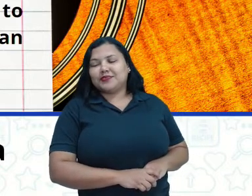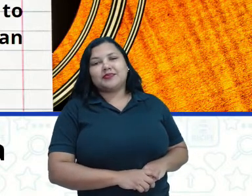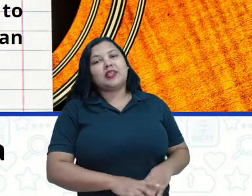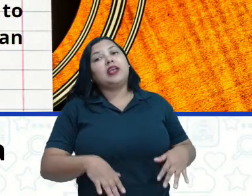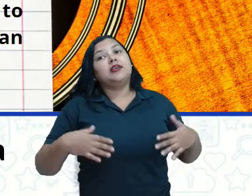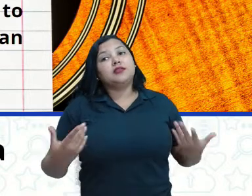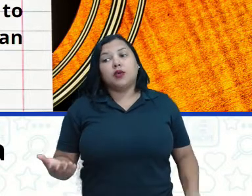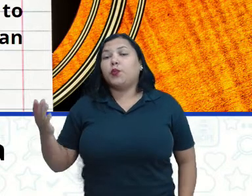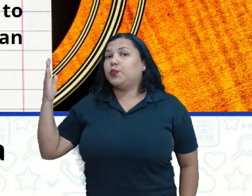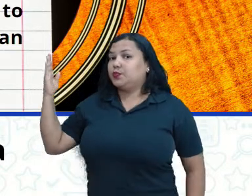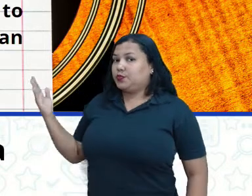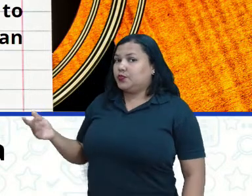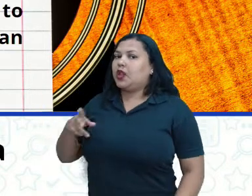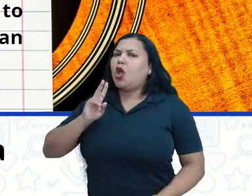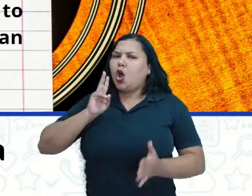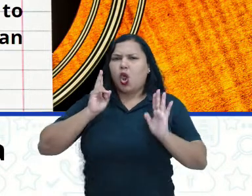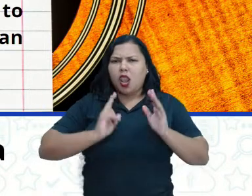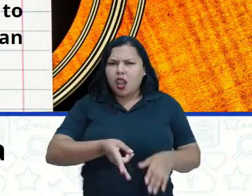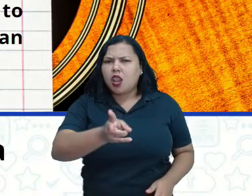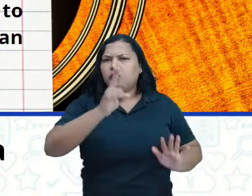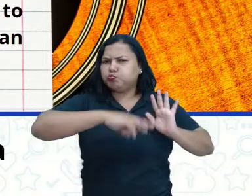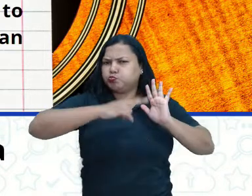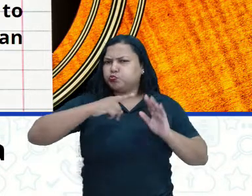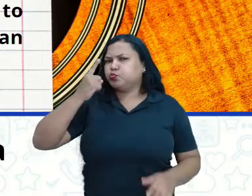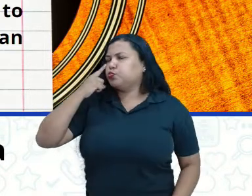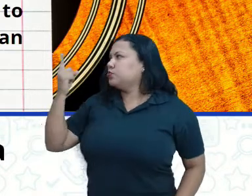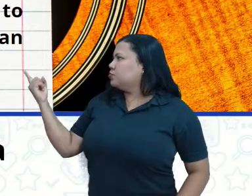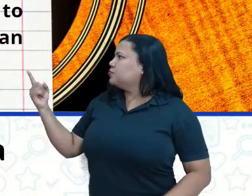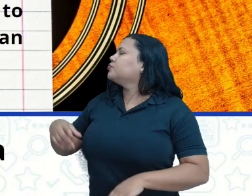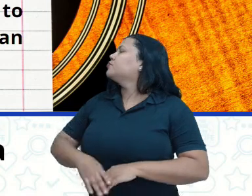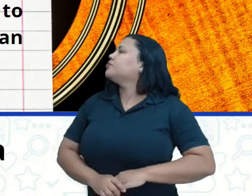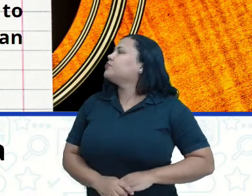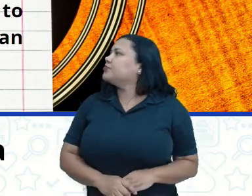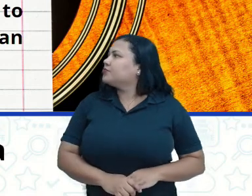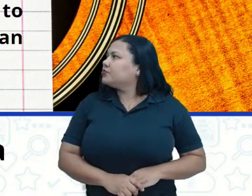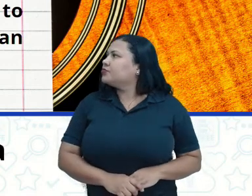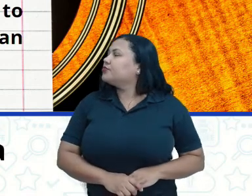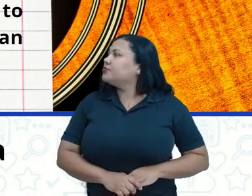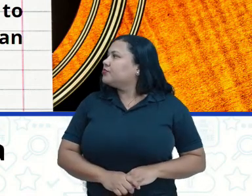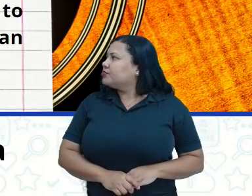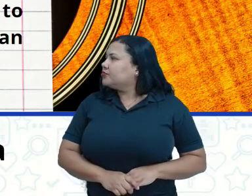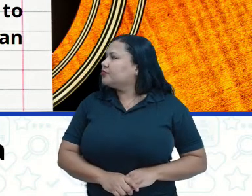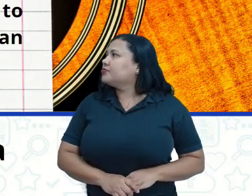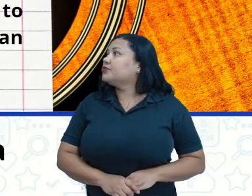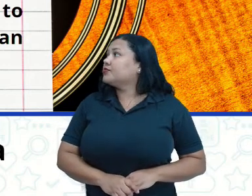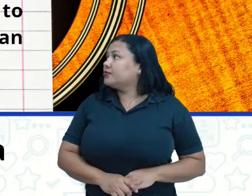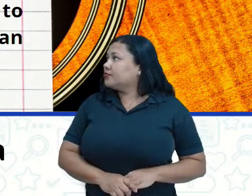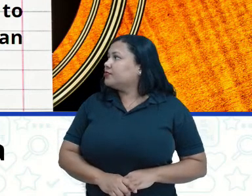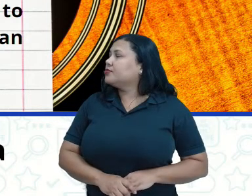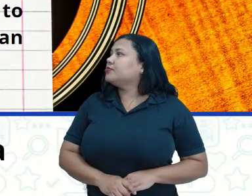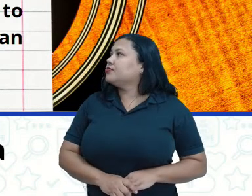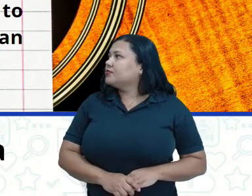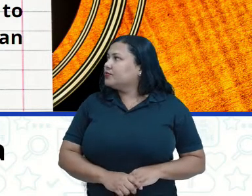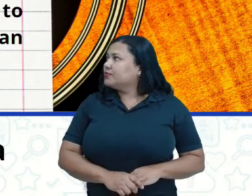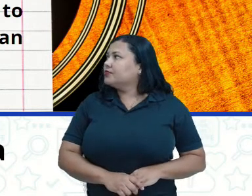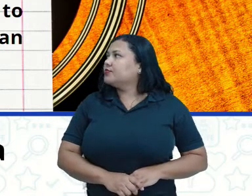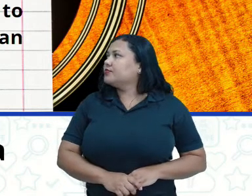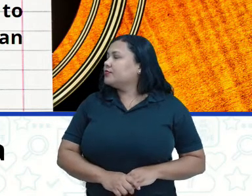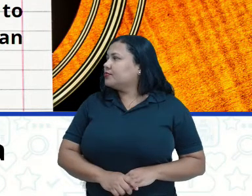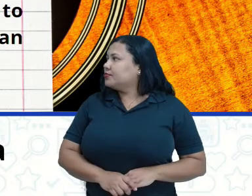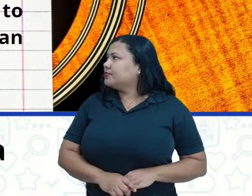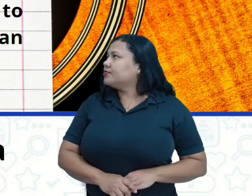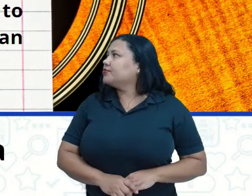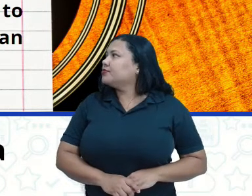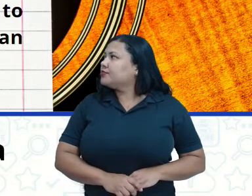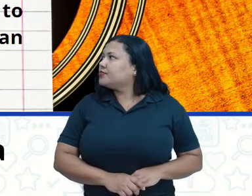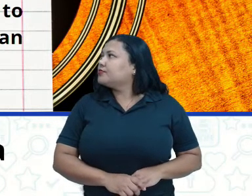create lyrics, often with a variation of rhymes, words that are meant to be spoken